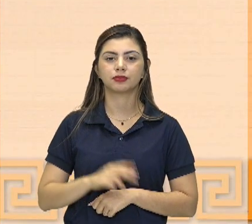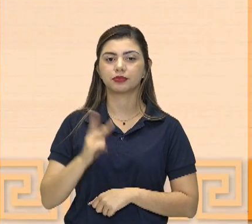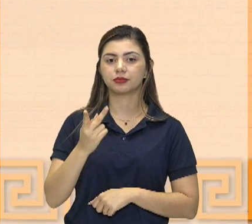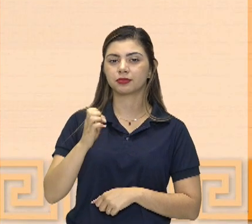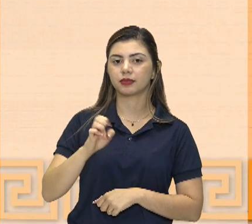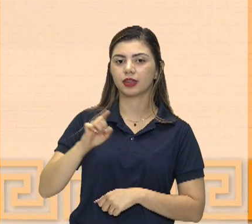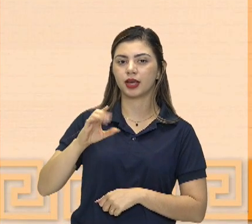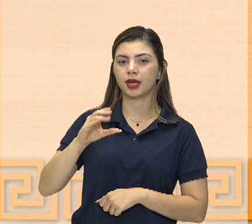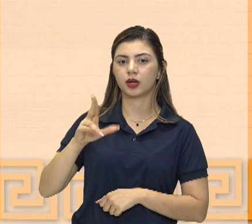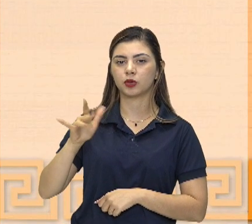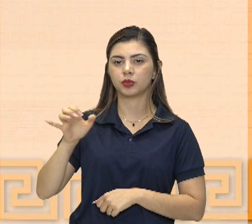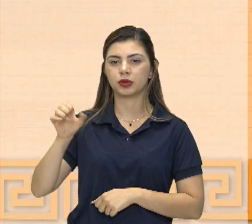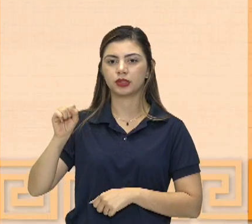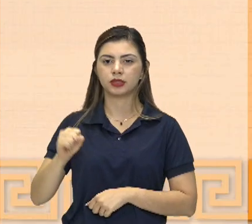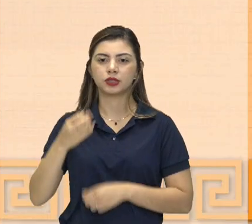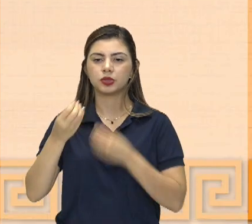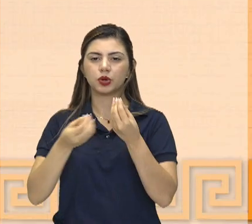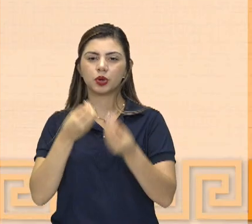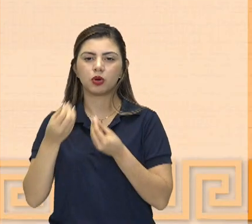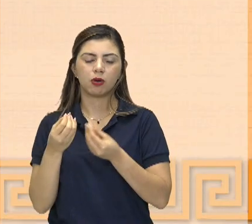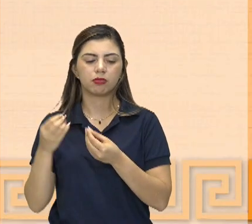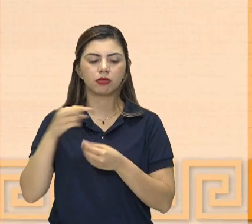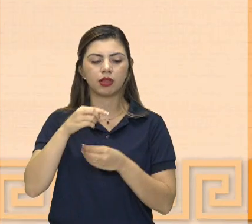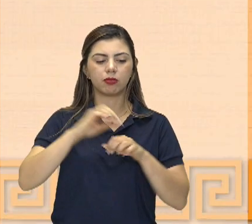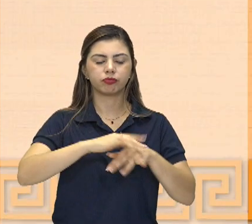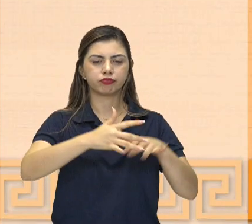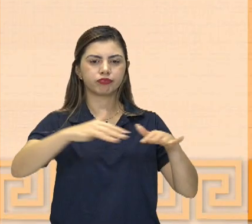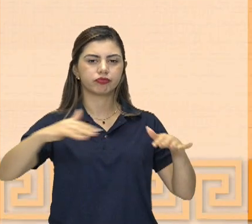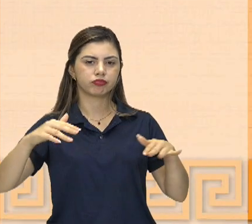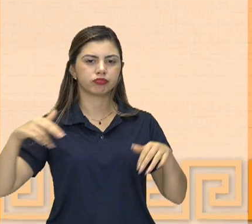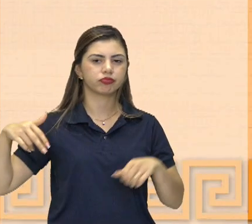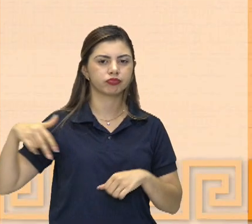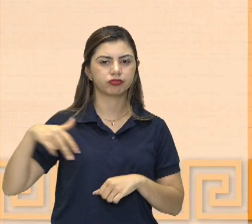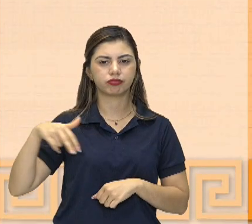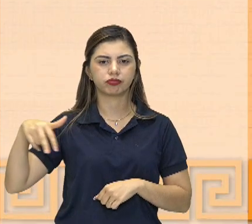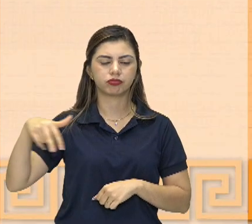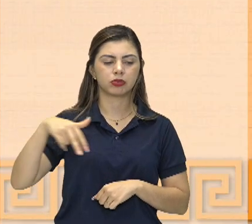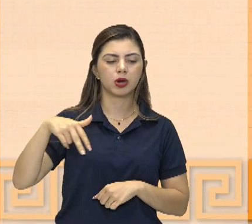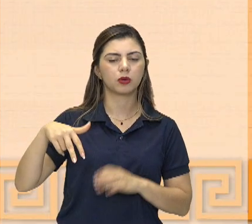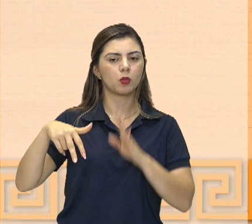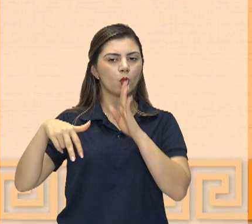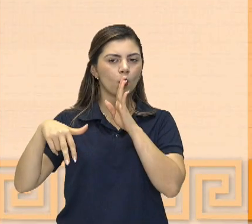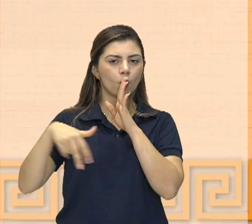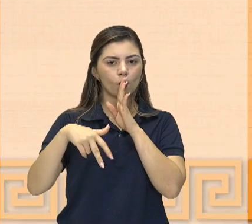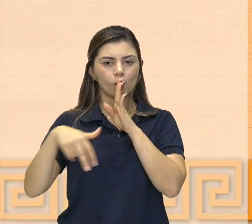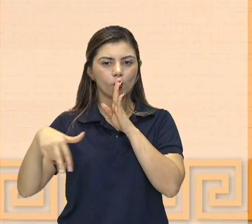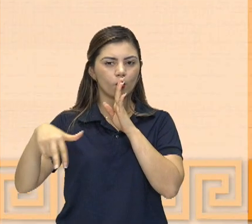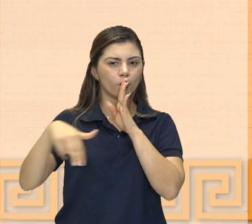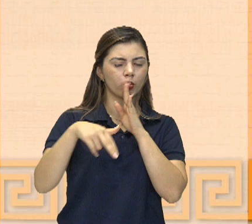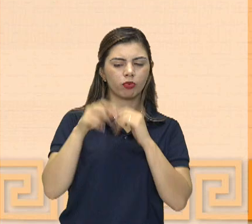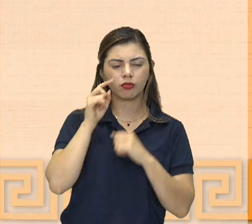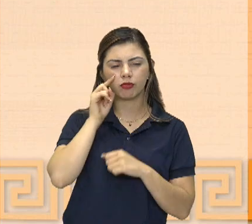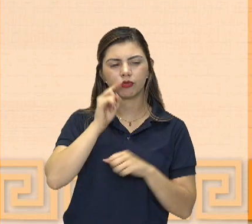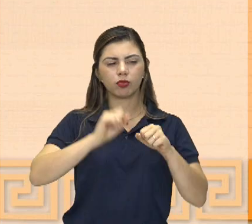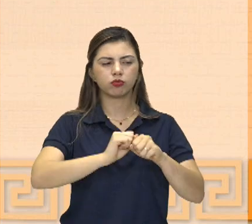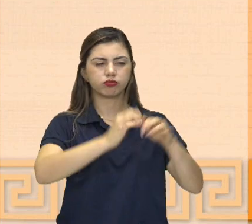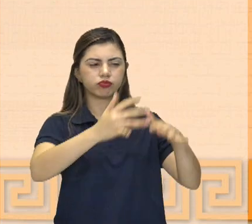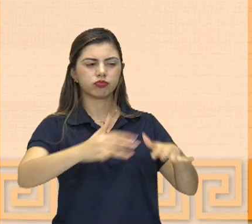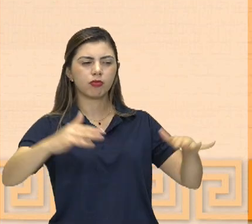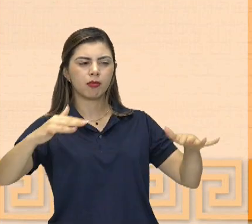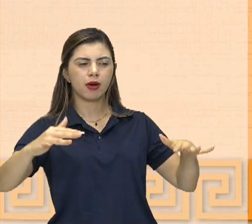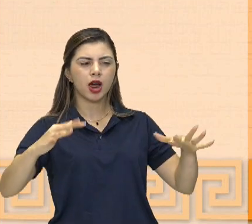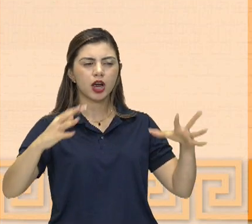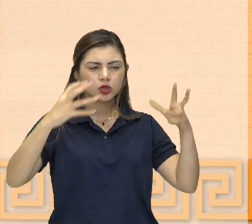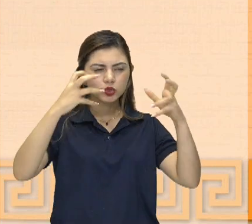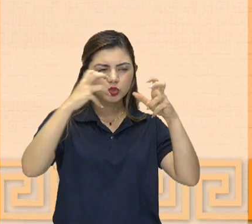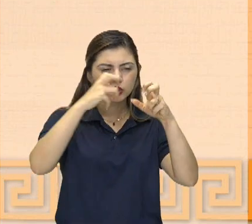Hércules desceu junto de seu guia até o litoral. O homem, sem dizer uma palavra, apenas apontou para o mar escurecido